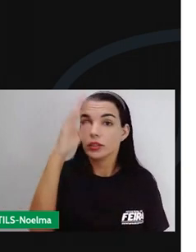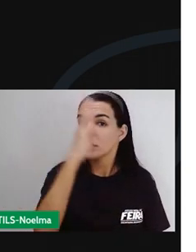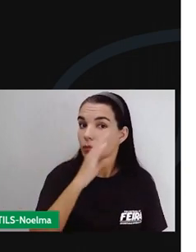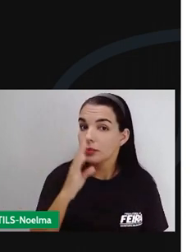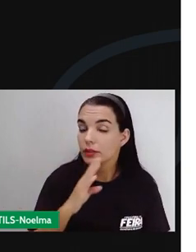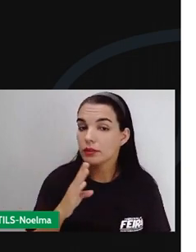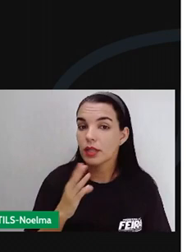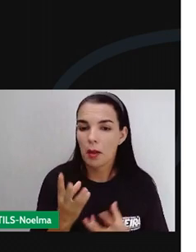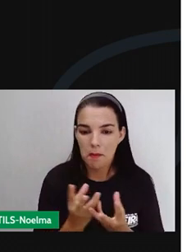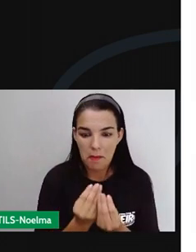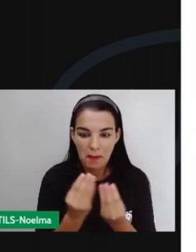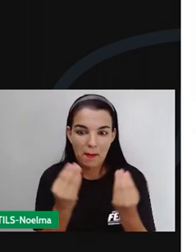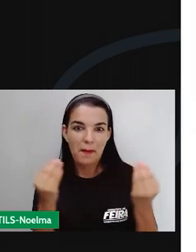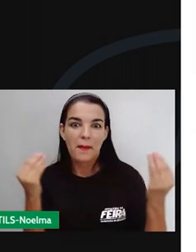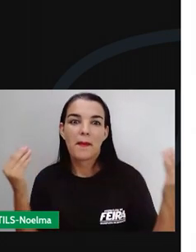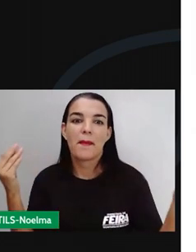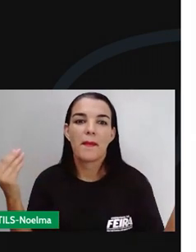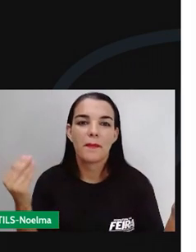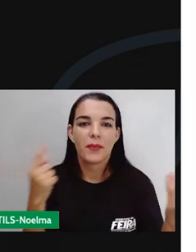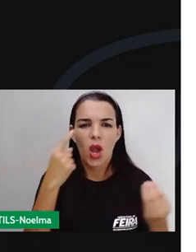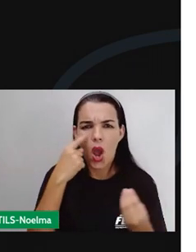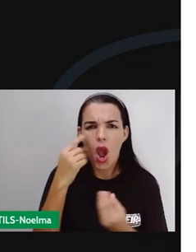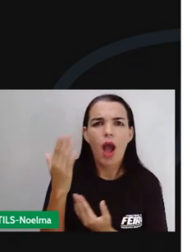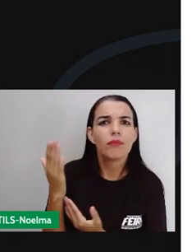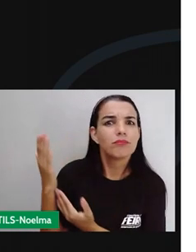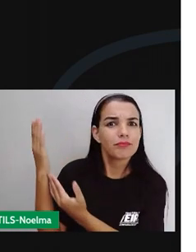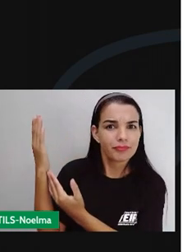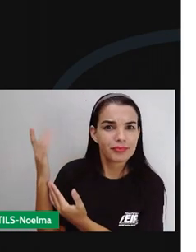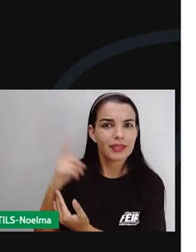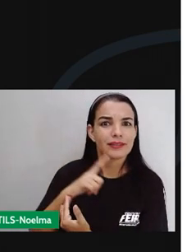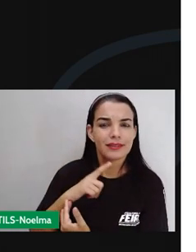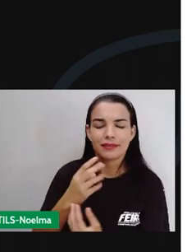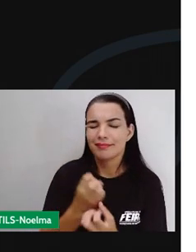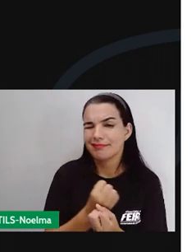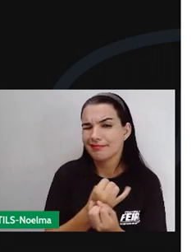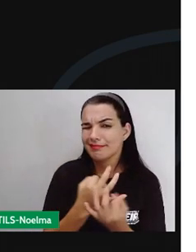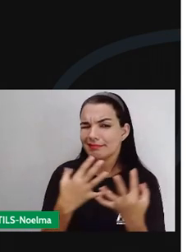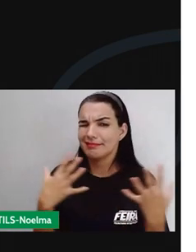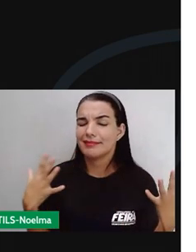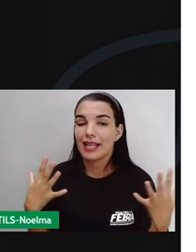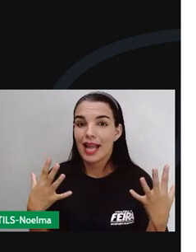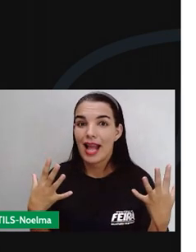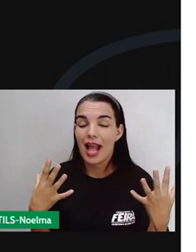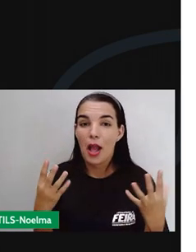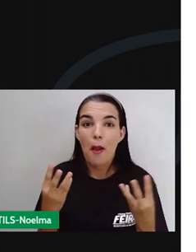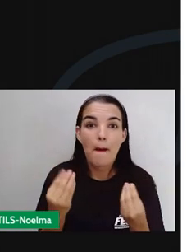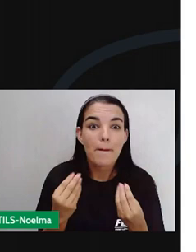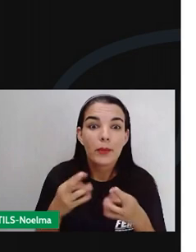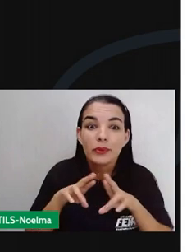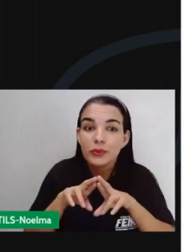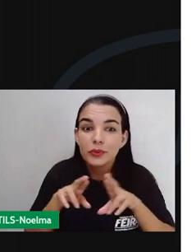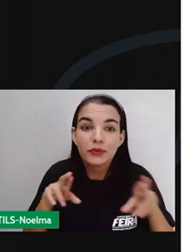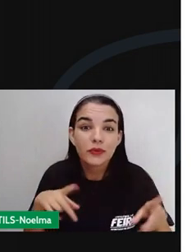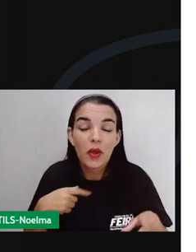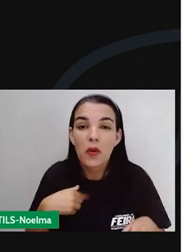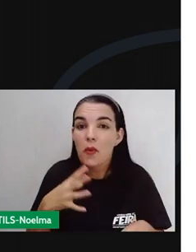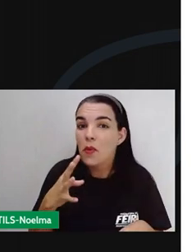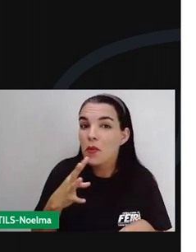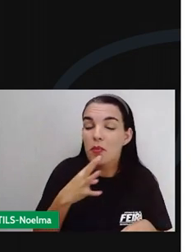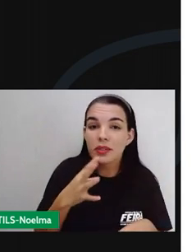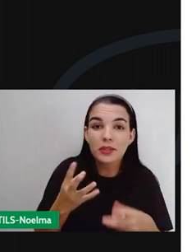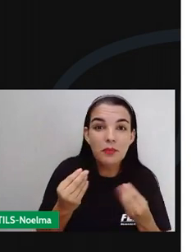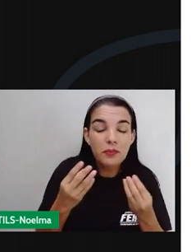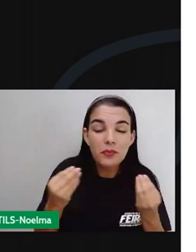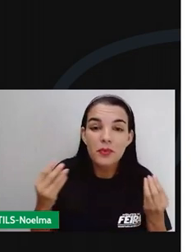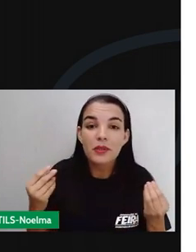plurais. Olha quantos tipos de brasileiros existem atualmente. Existem tantos e tantos que eu nem consigo colocar